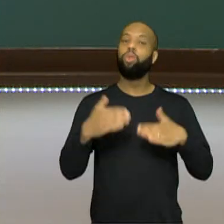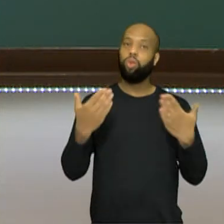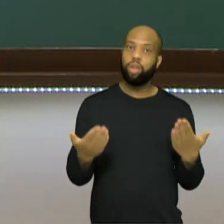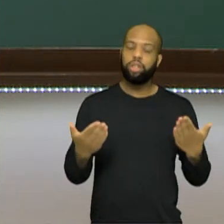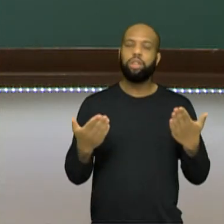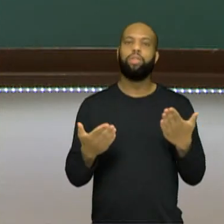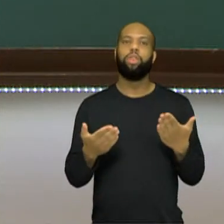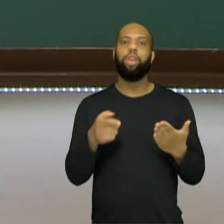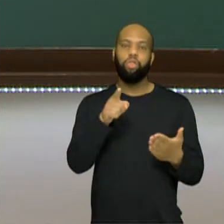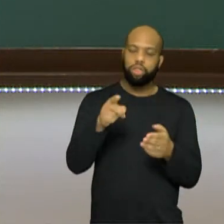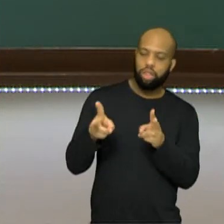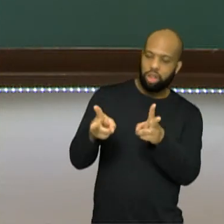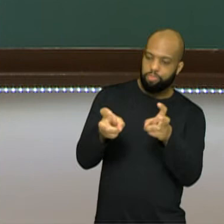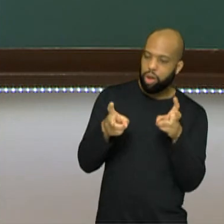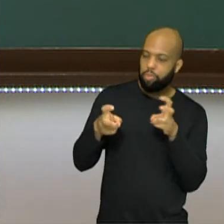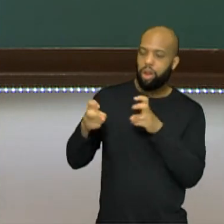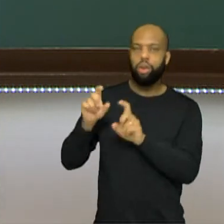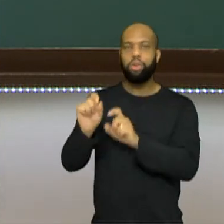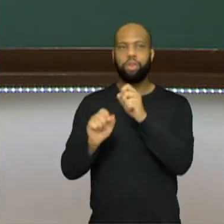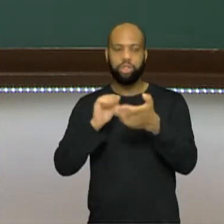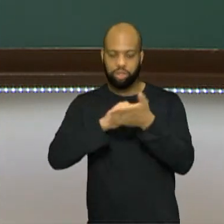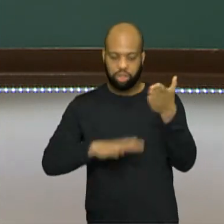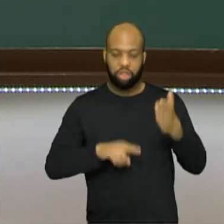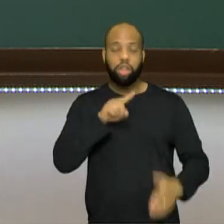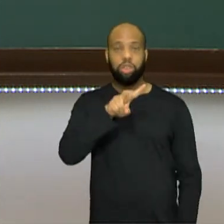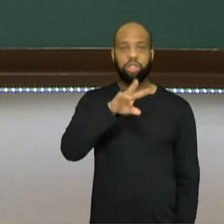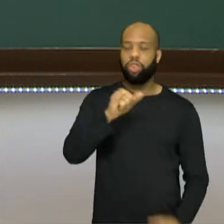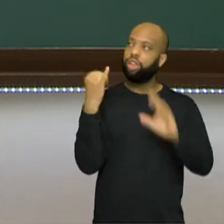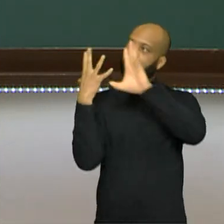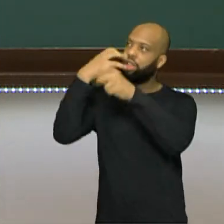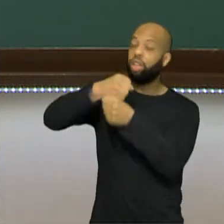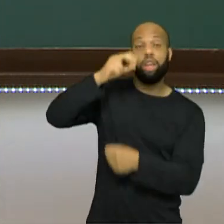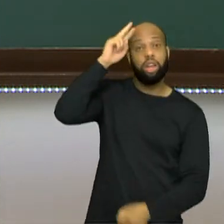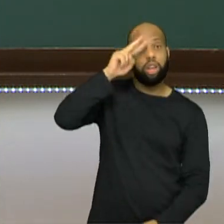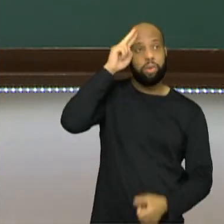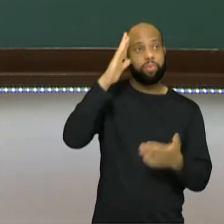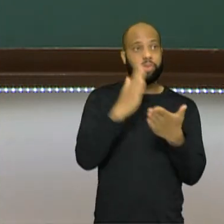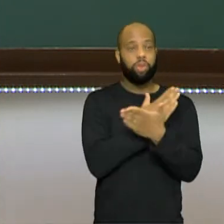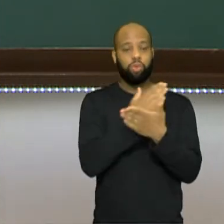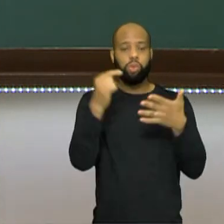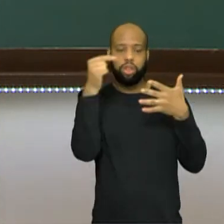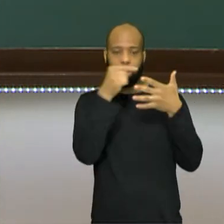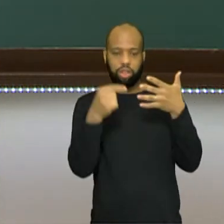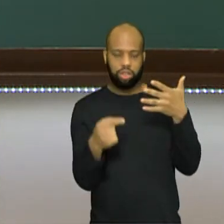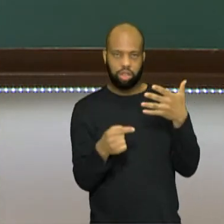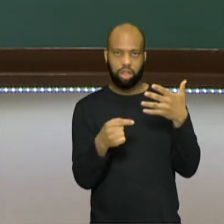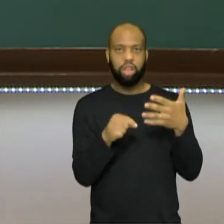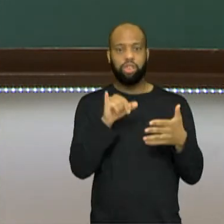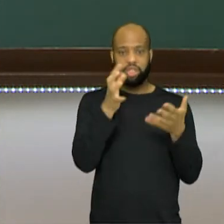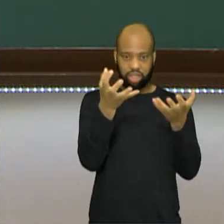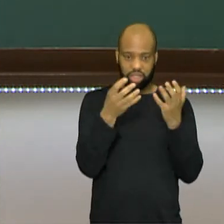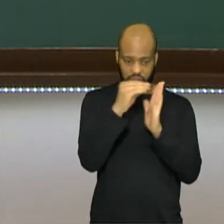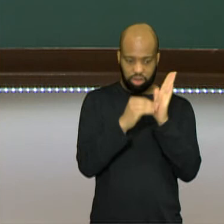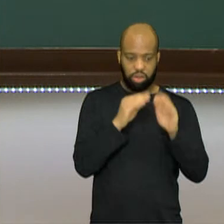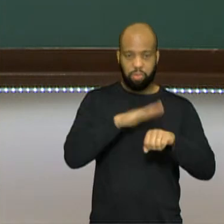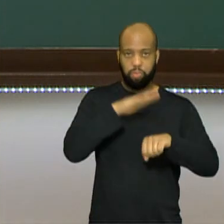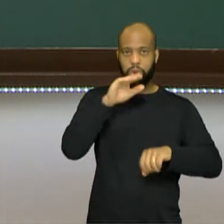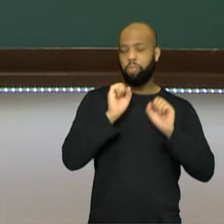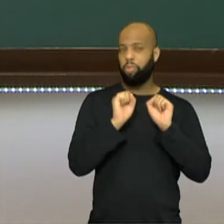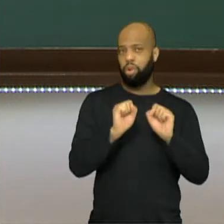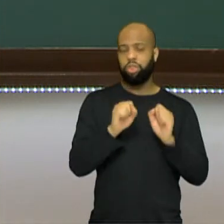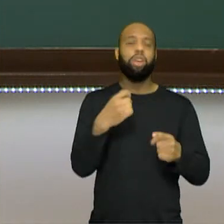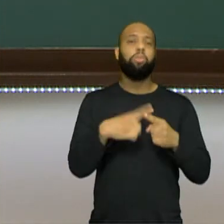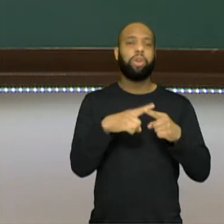Então, meus queridos, observem a atividade e resgatem alguns elementos e passem de dois se vocês quiserem, porque passando de